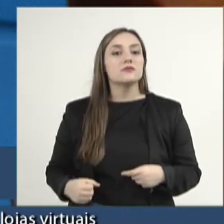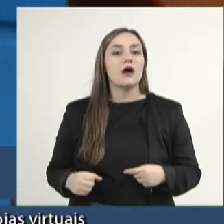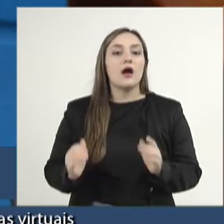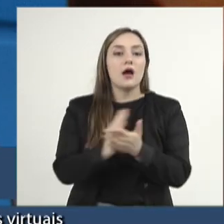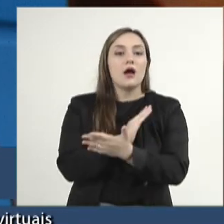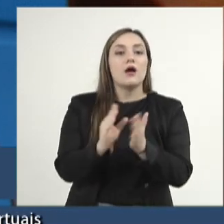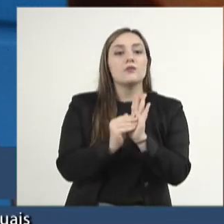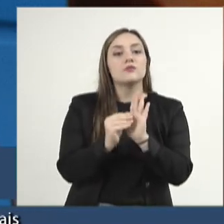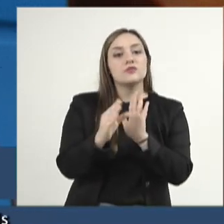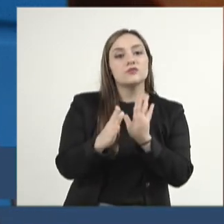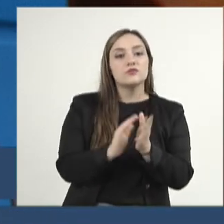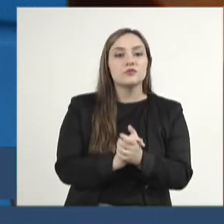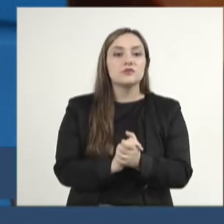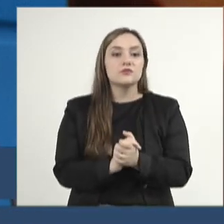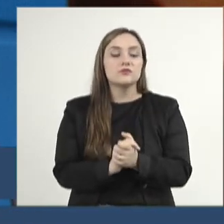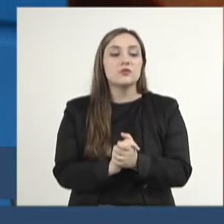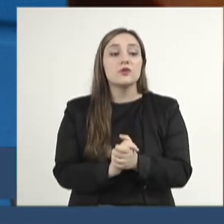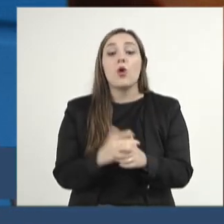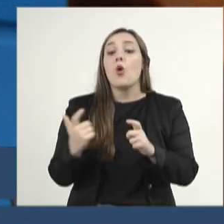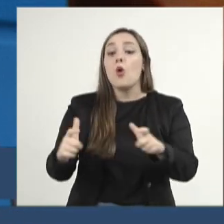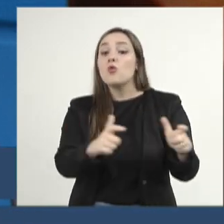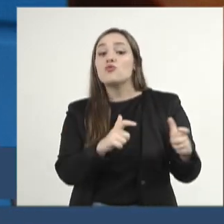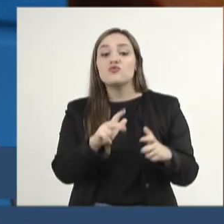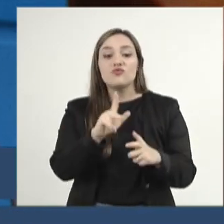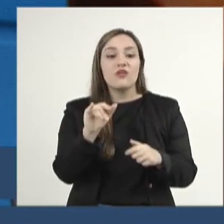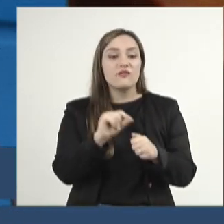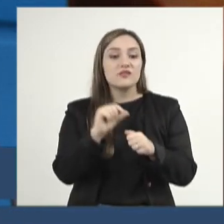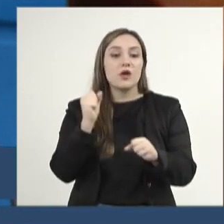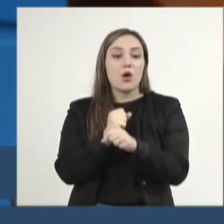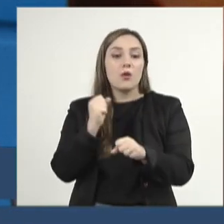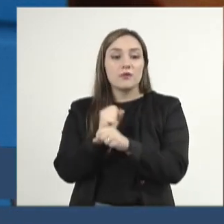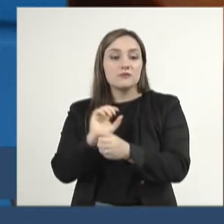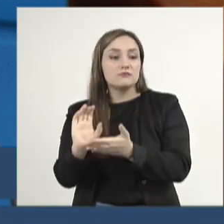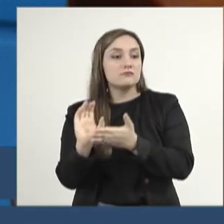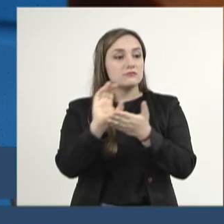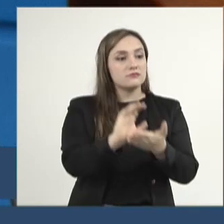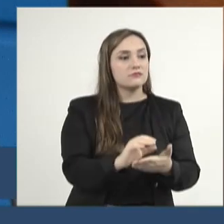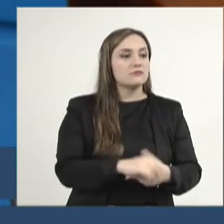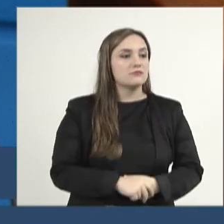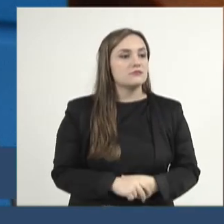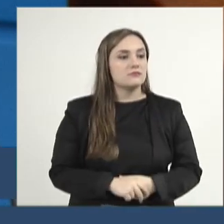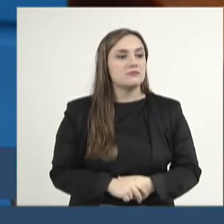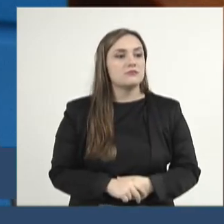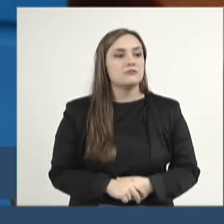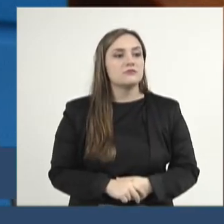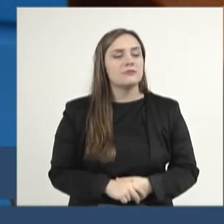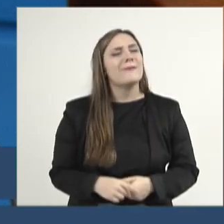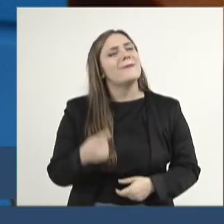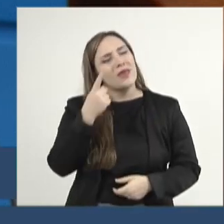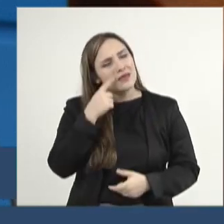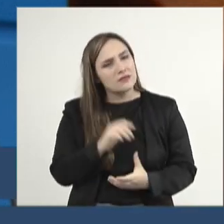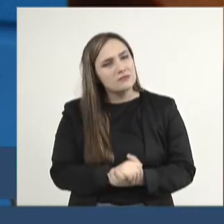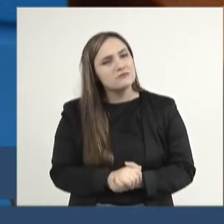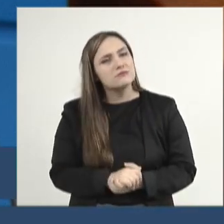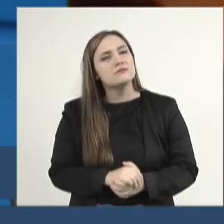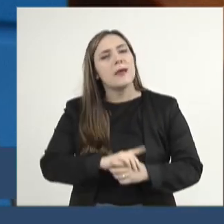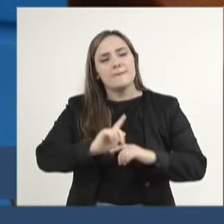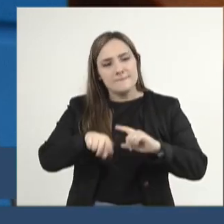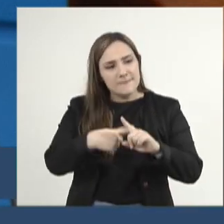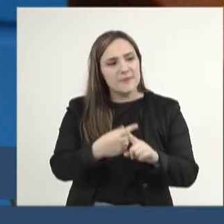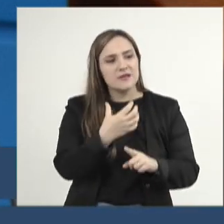nós faremos esses investimentos. E, deputado Rachioca, mais de 600 quilômetros de